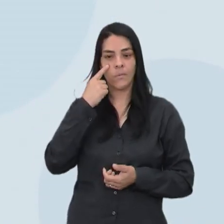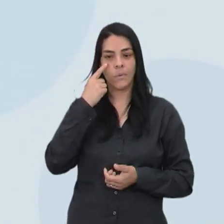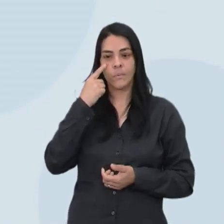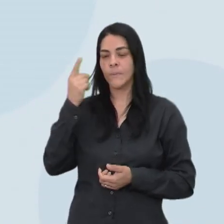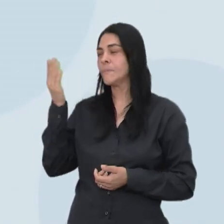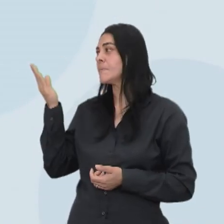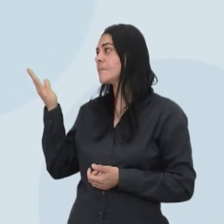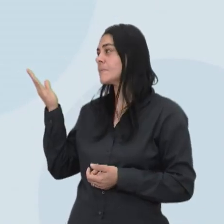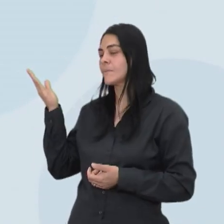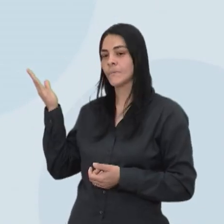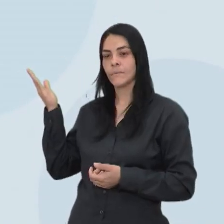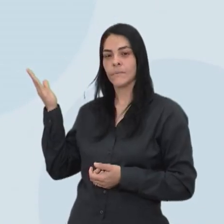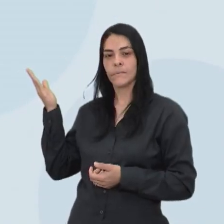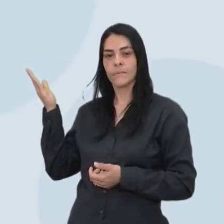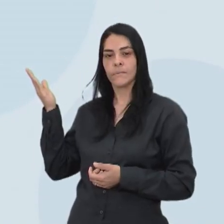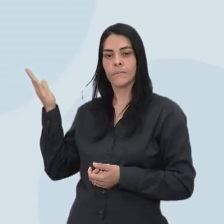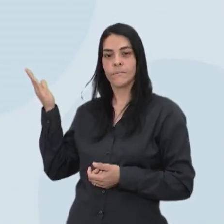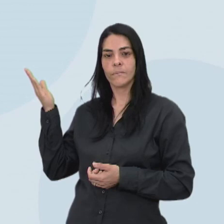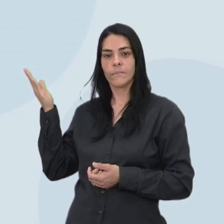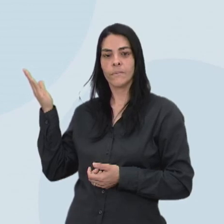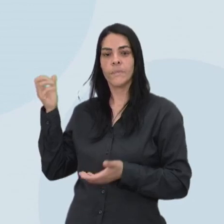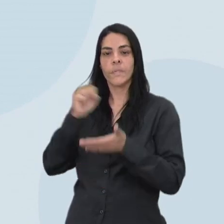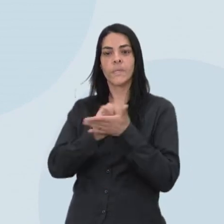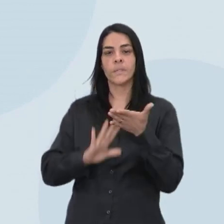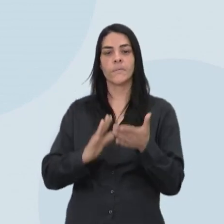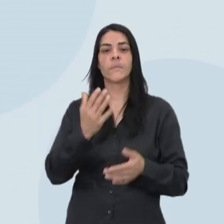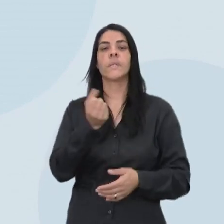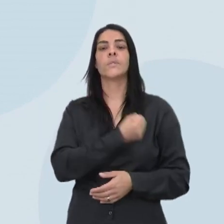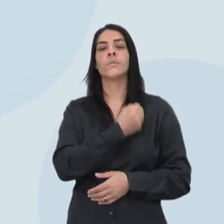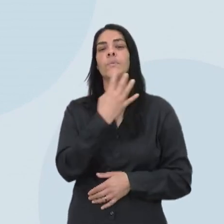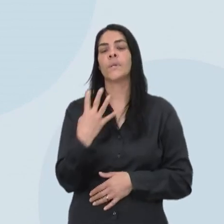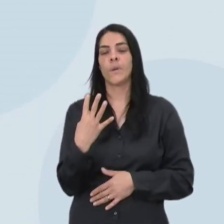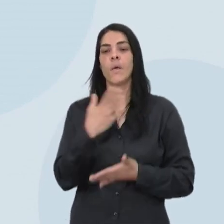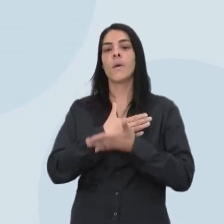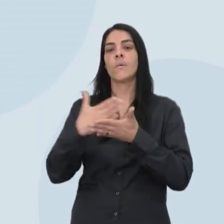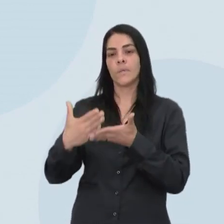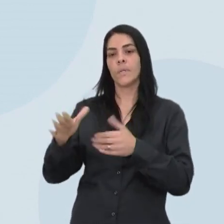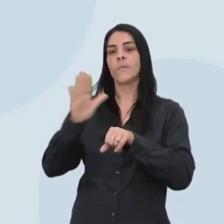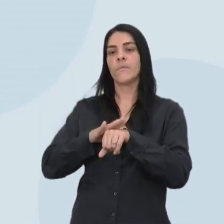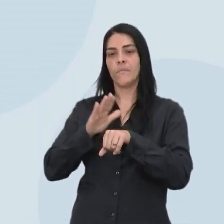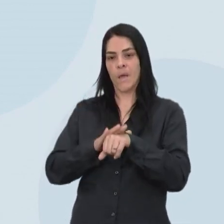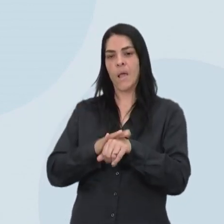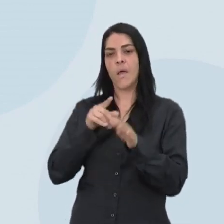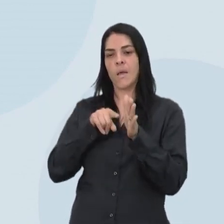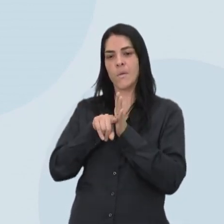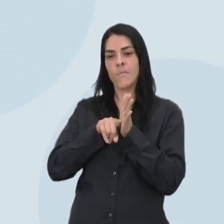essa aqui que eu queria mostrar. Então, a atividade 4, a gente vai começar aí falando de questões